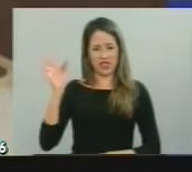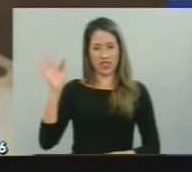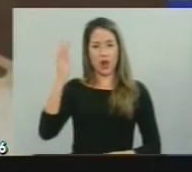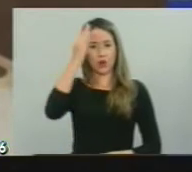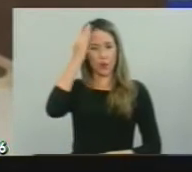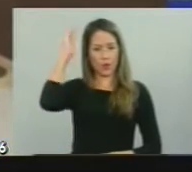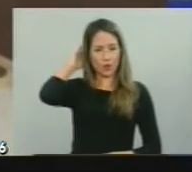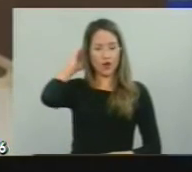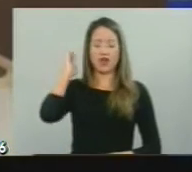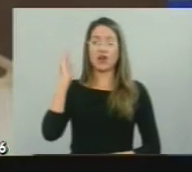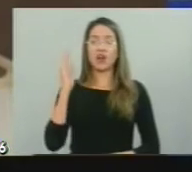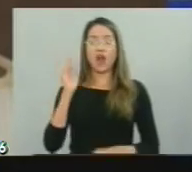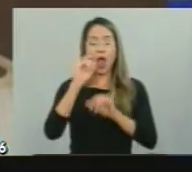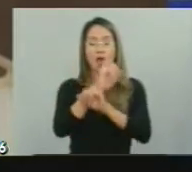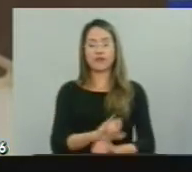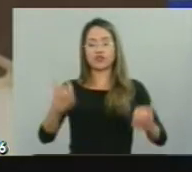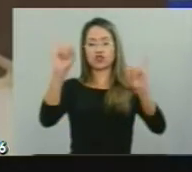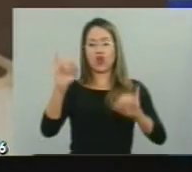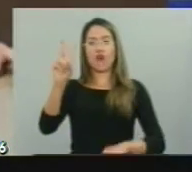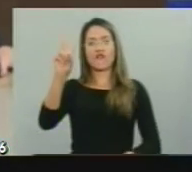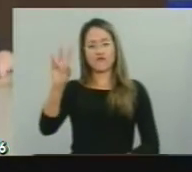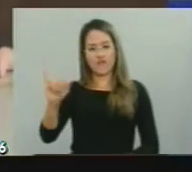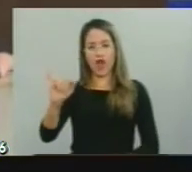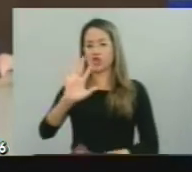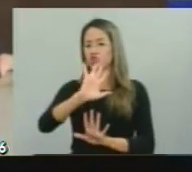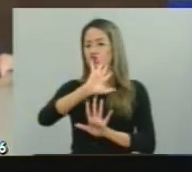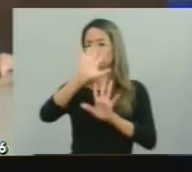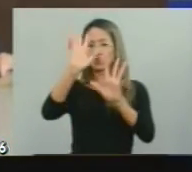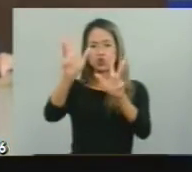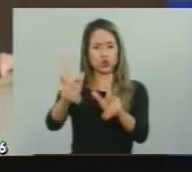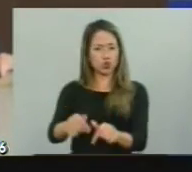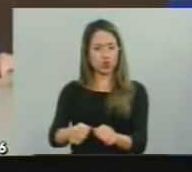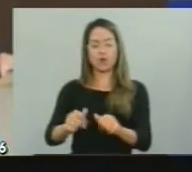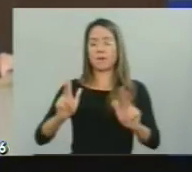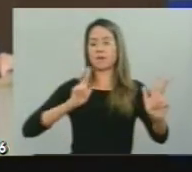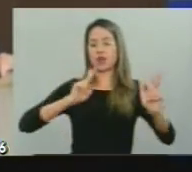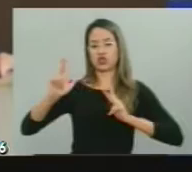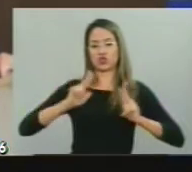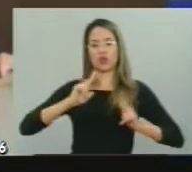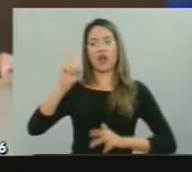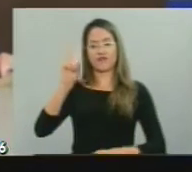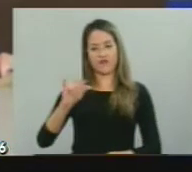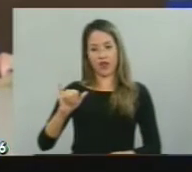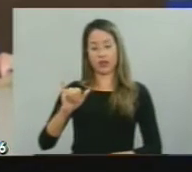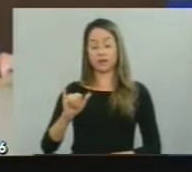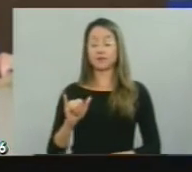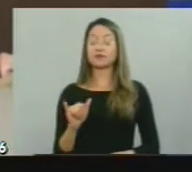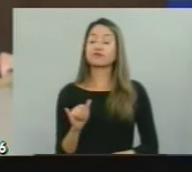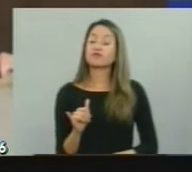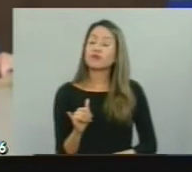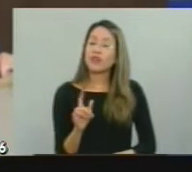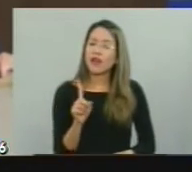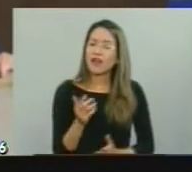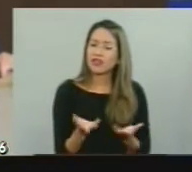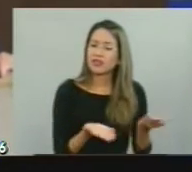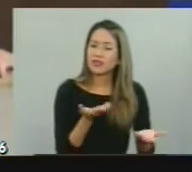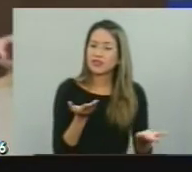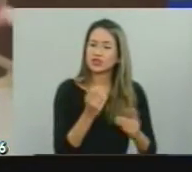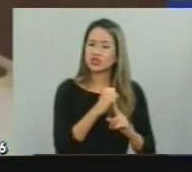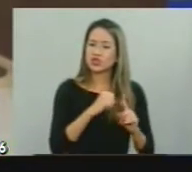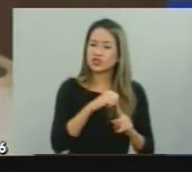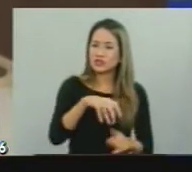processo de privatizações de ativos públicos e de serviços sociais.